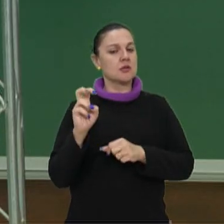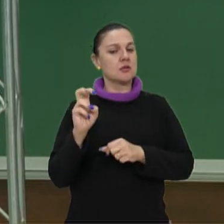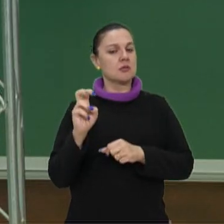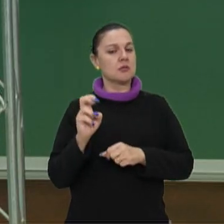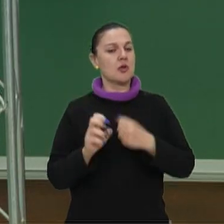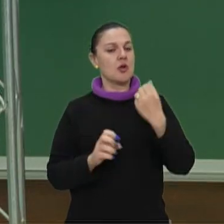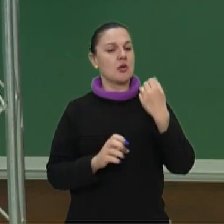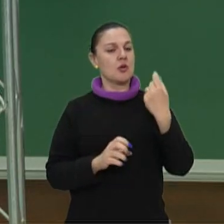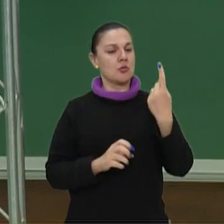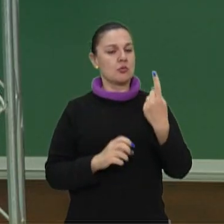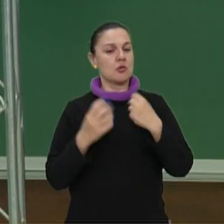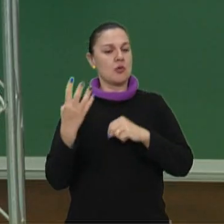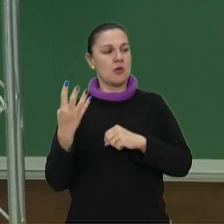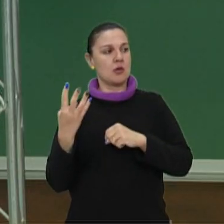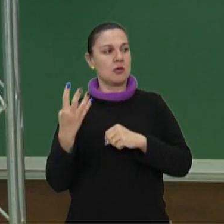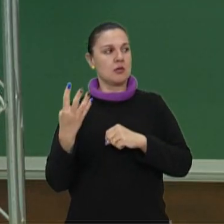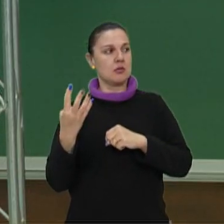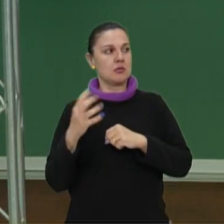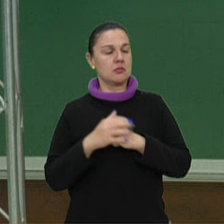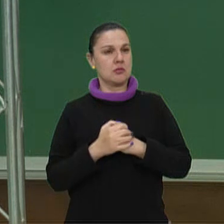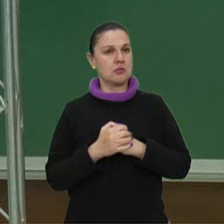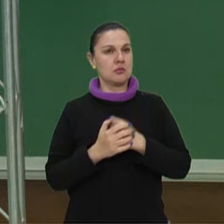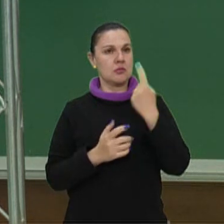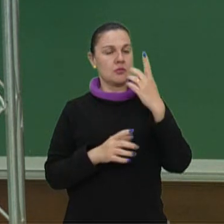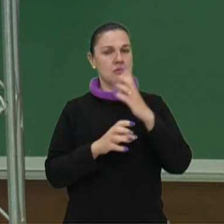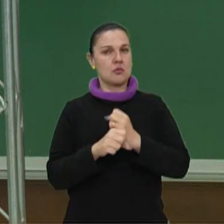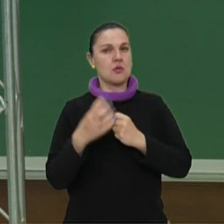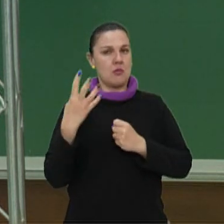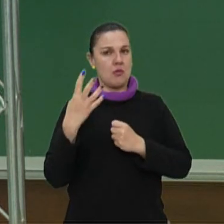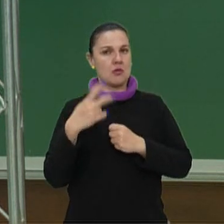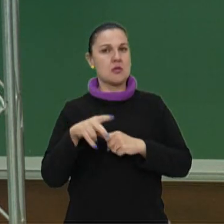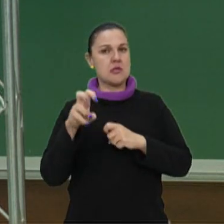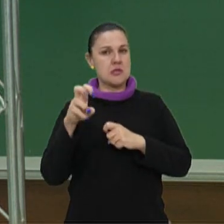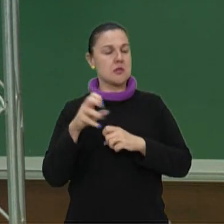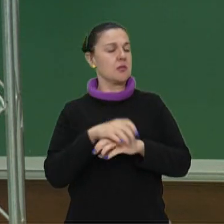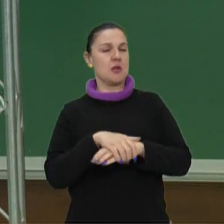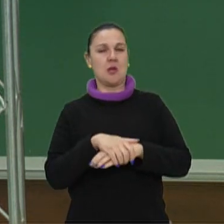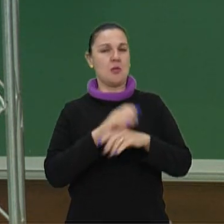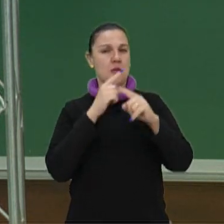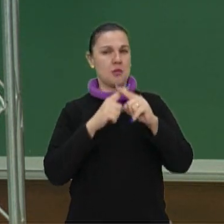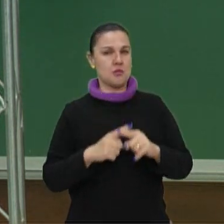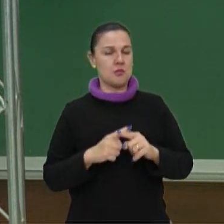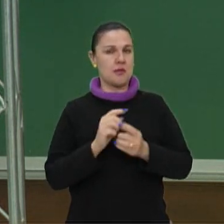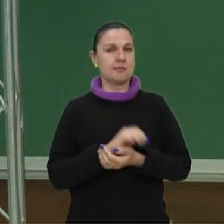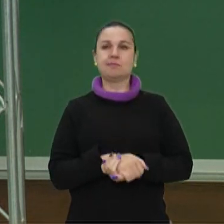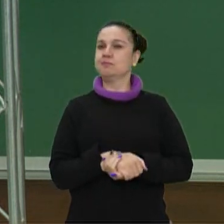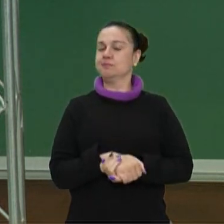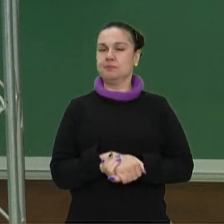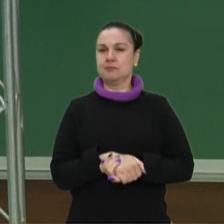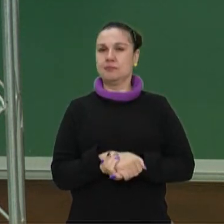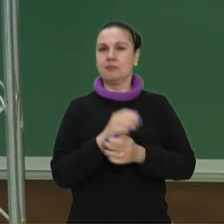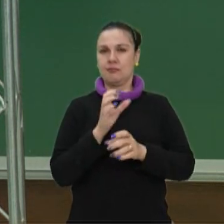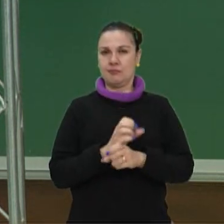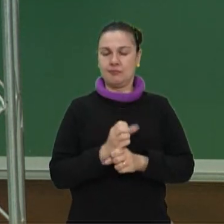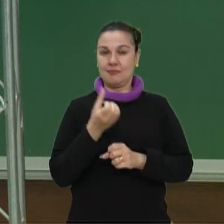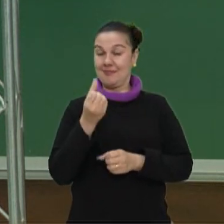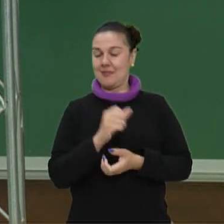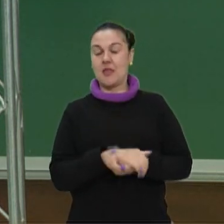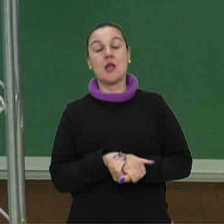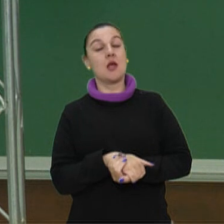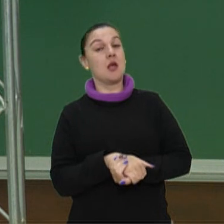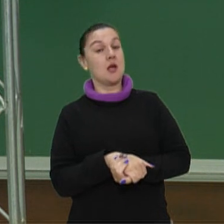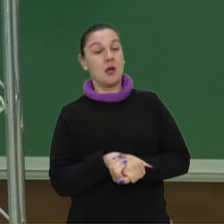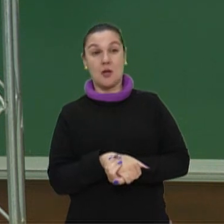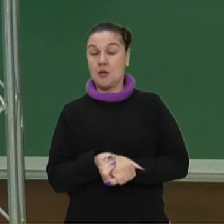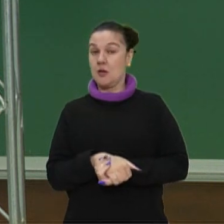pode ser 1 e 4, né? Soma 1 com 4 vai dar 5, mas a hora que eu multiplicar 1 por 4 vai dar 6? Não,